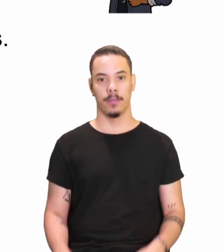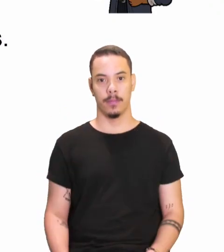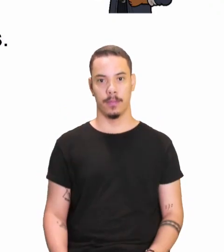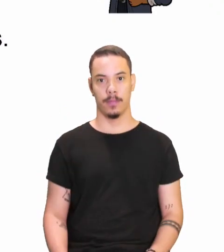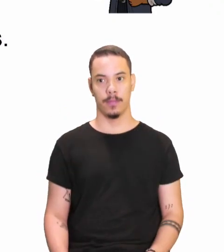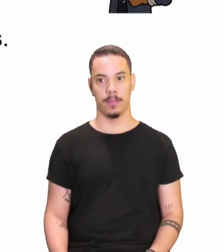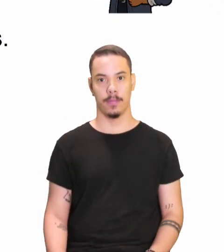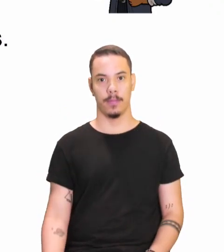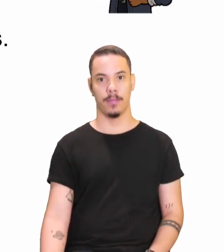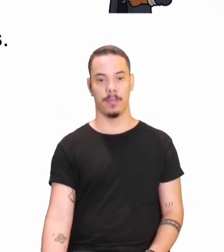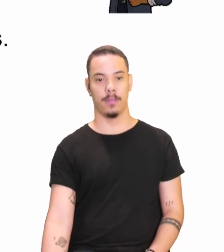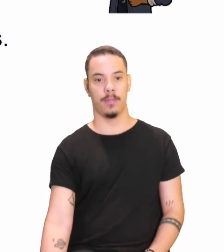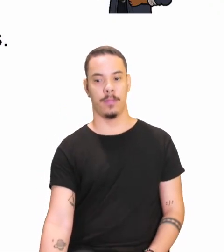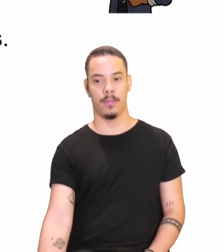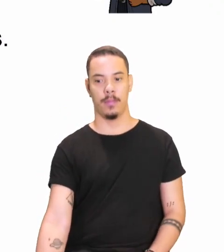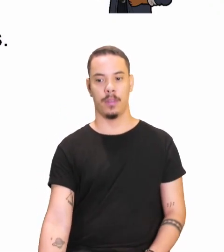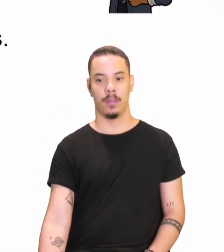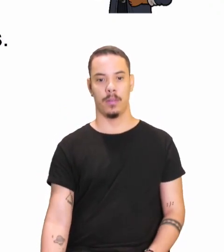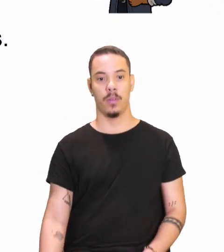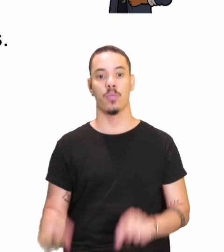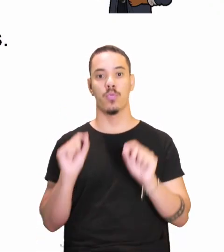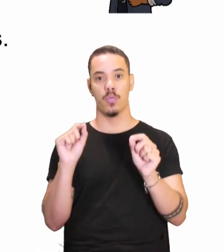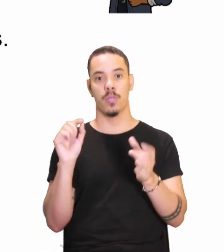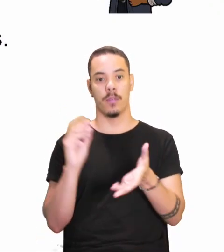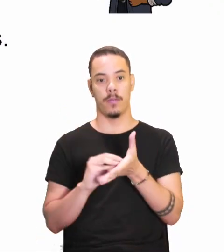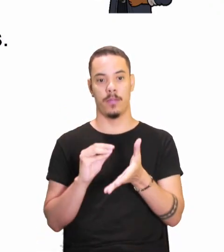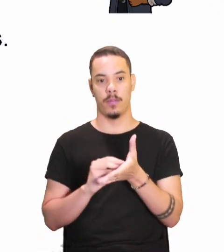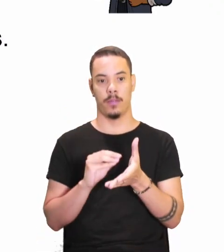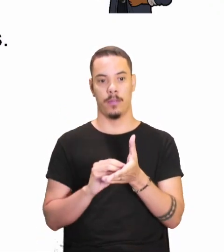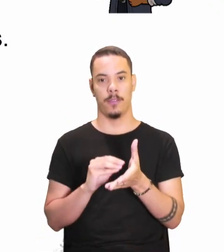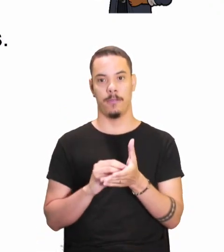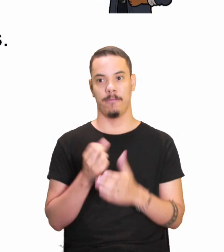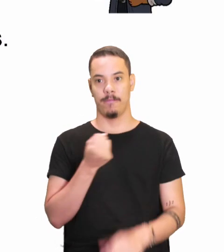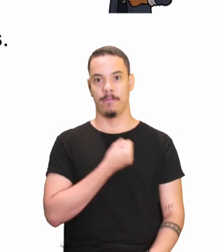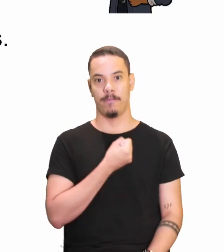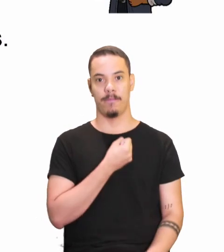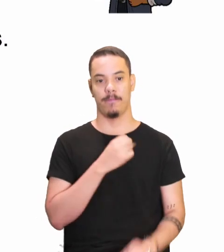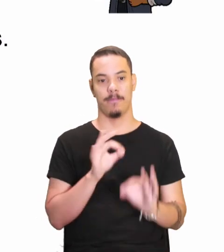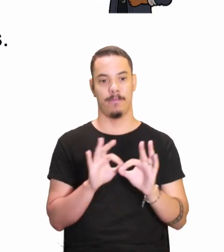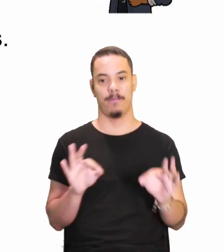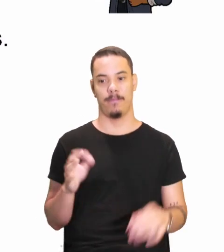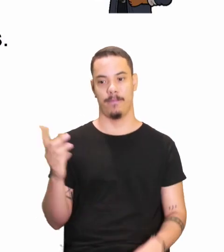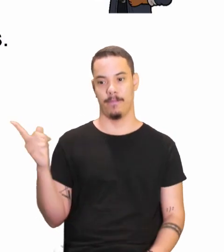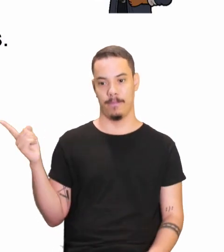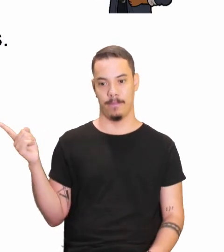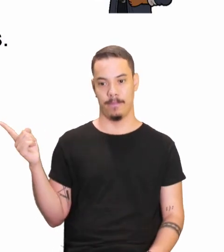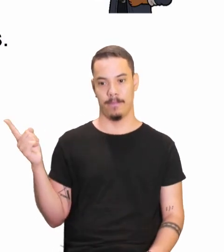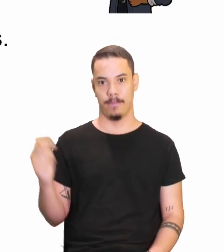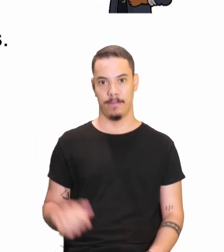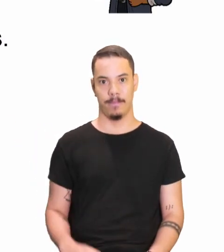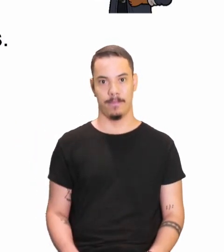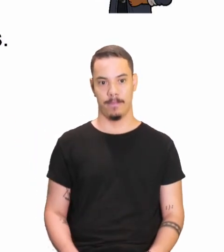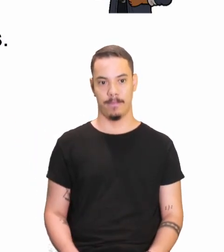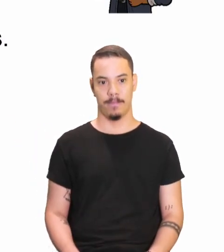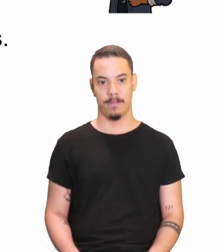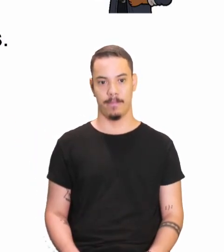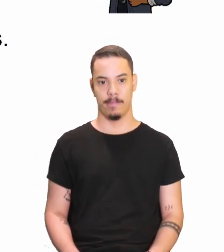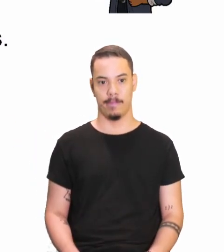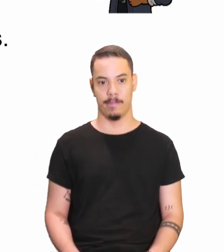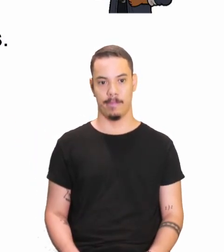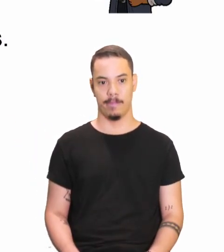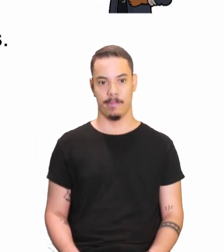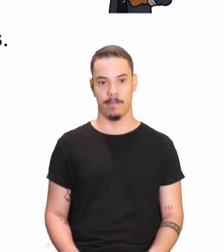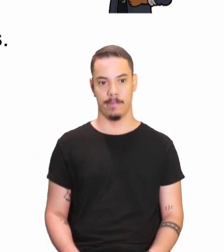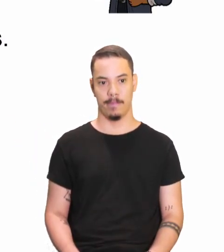Viu? O que faltou? Aqui, amadinho, na primeira, faltou o quê? Pluralizar o